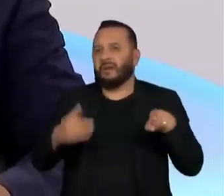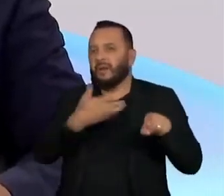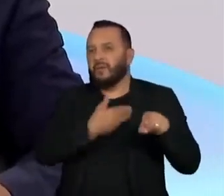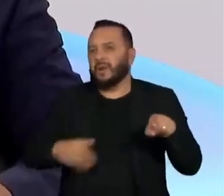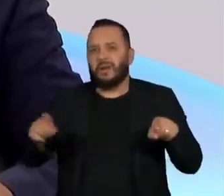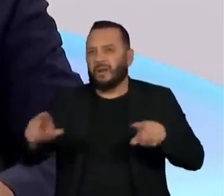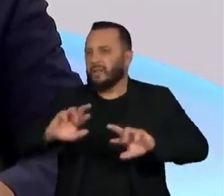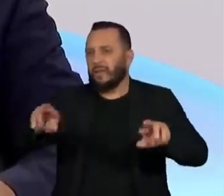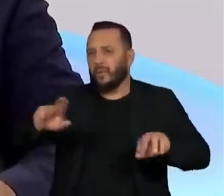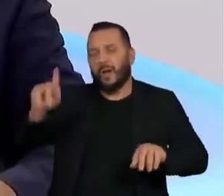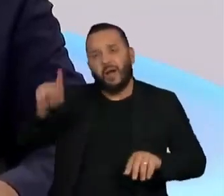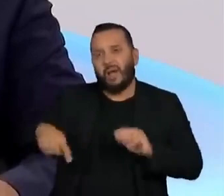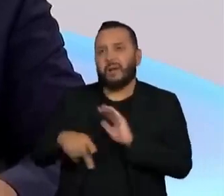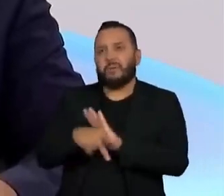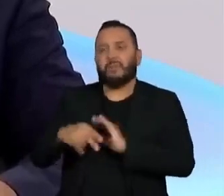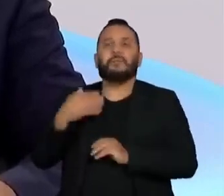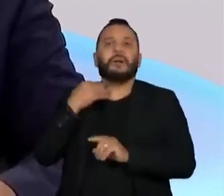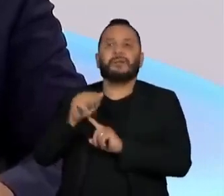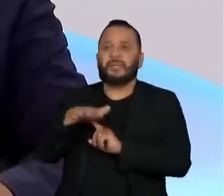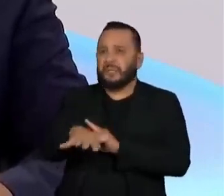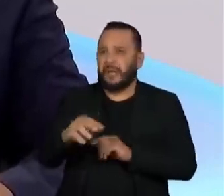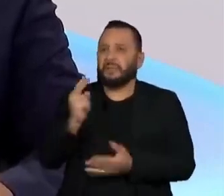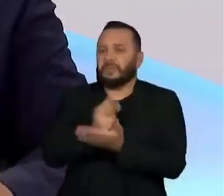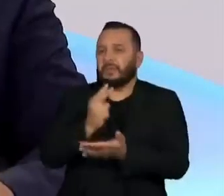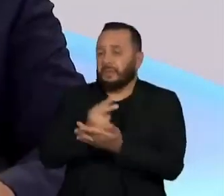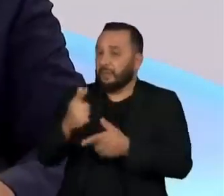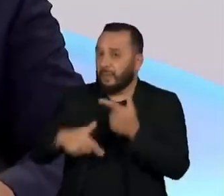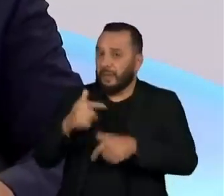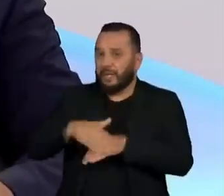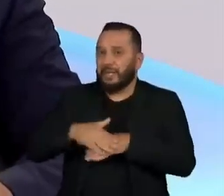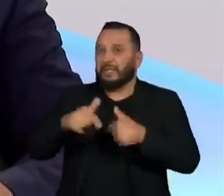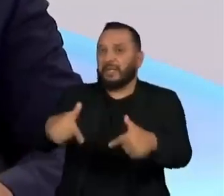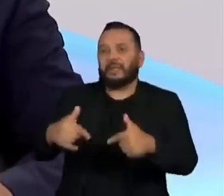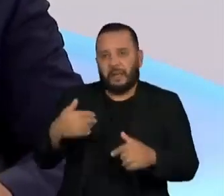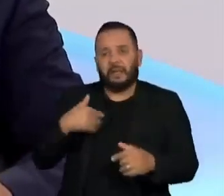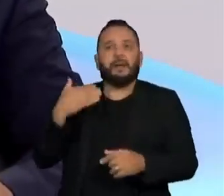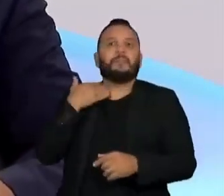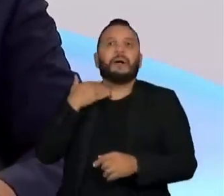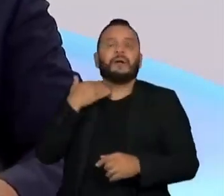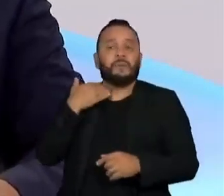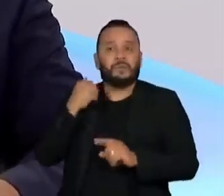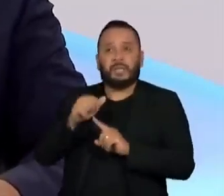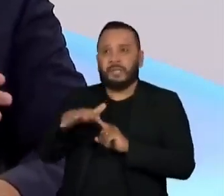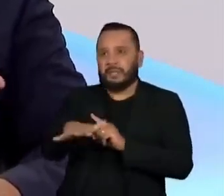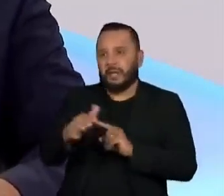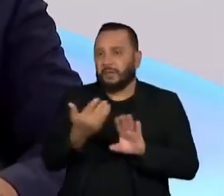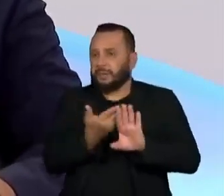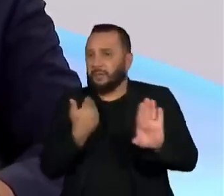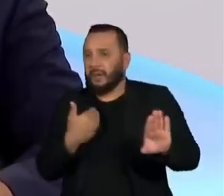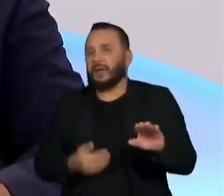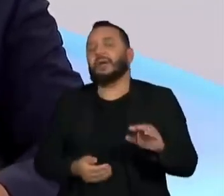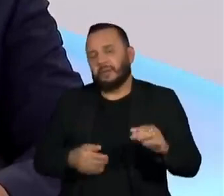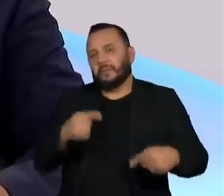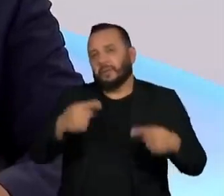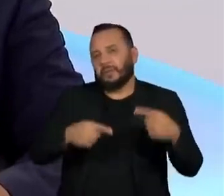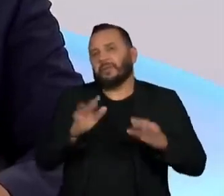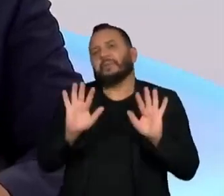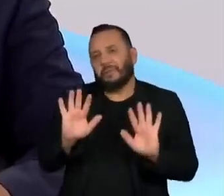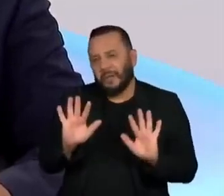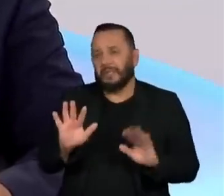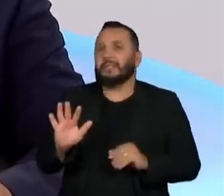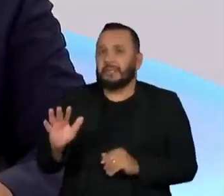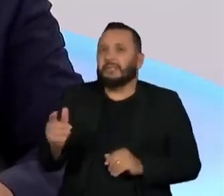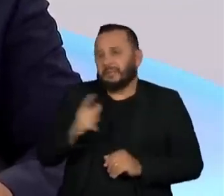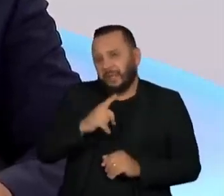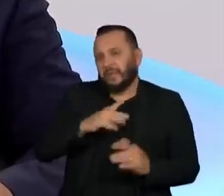Banco Central então assim eu acho que eu sempre atuei tentar isolar o banco central do ciclo político isso não significa que ao longo de quatro anos você não fez